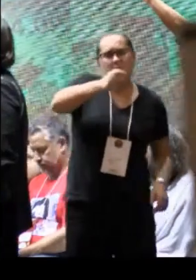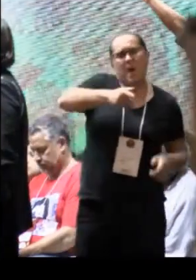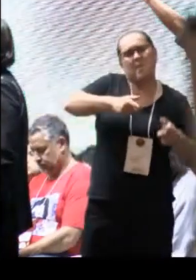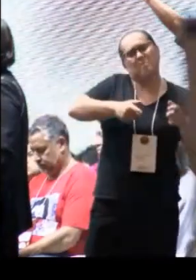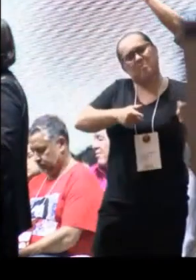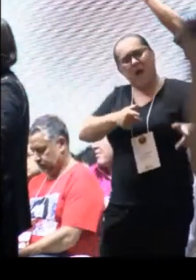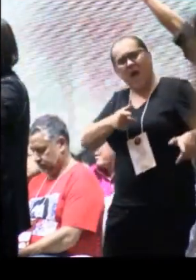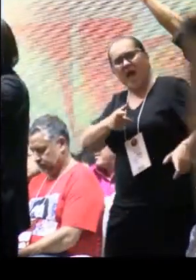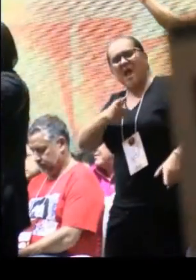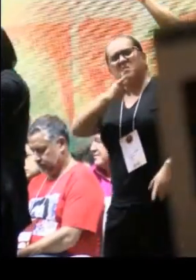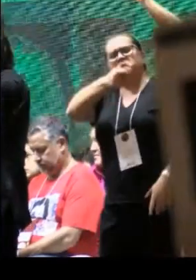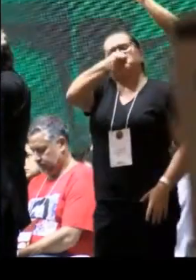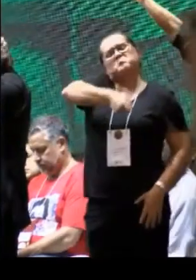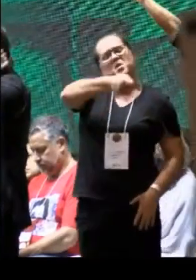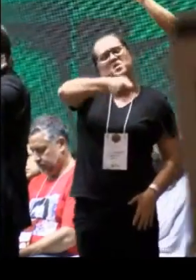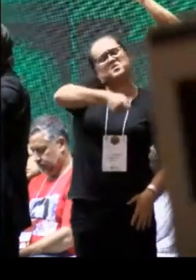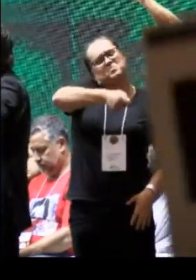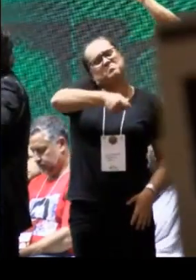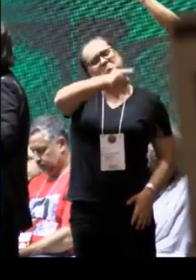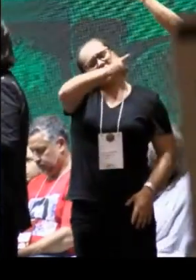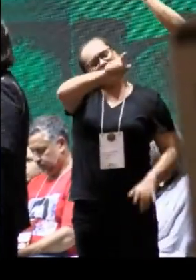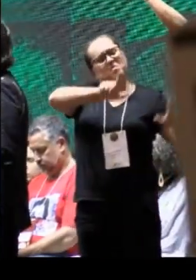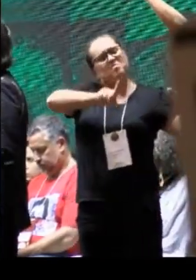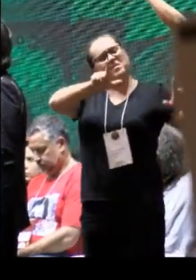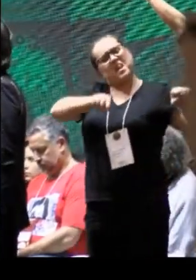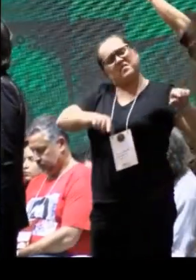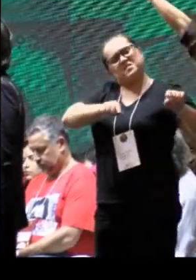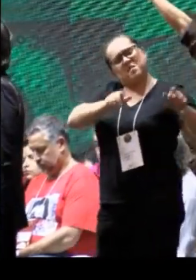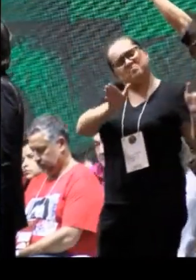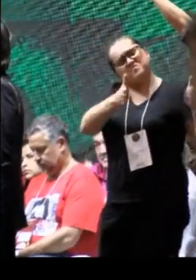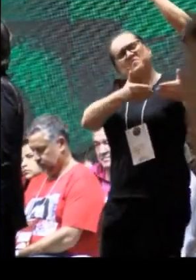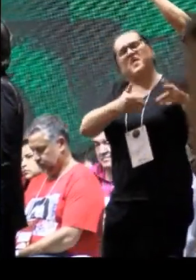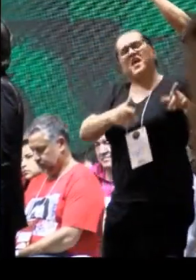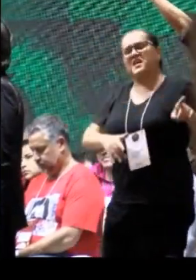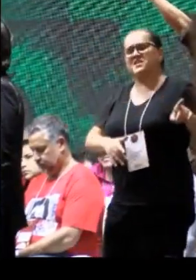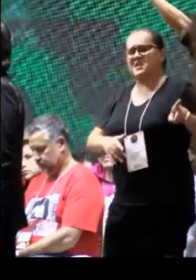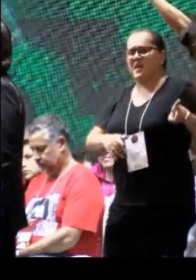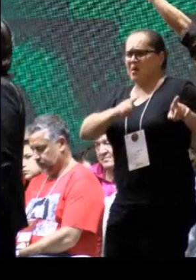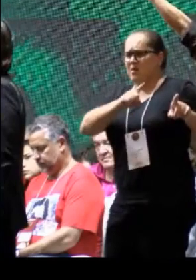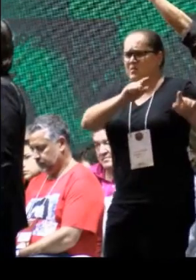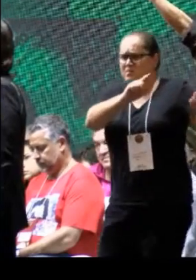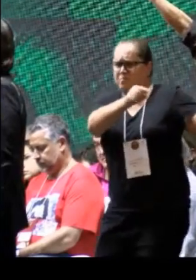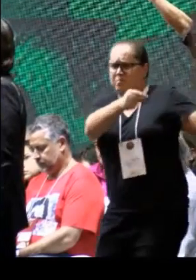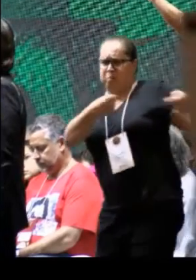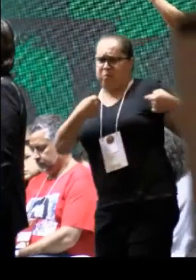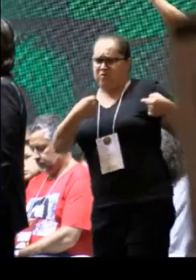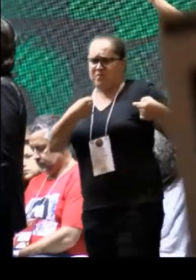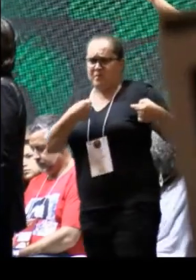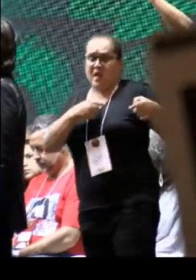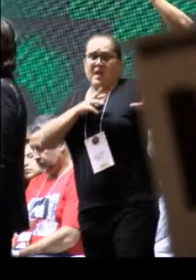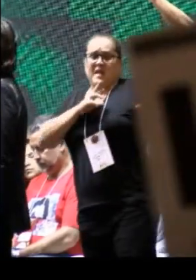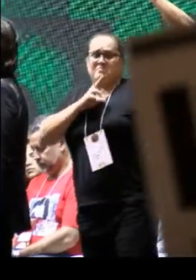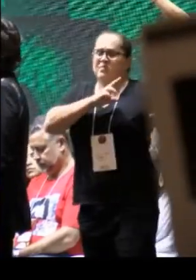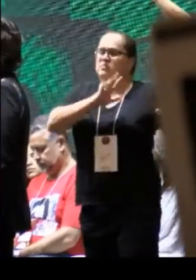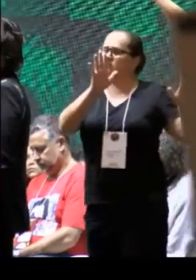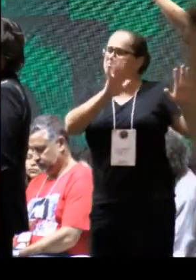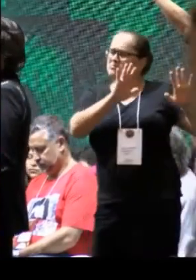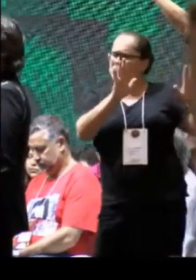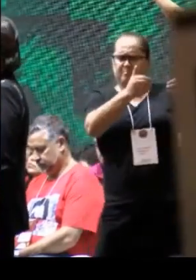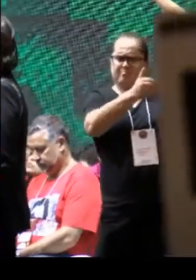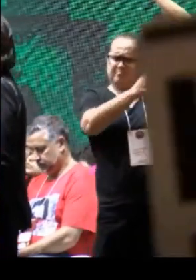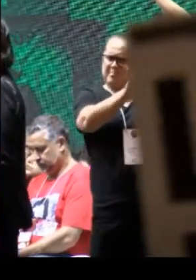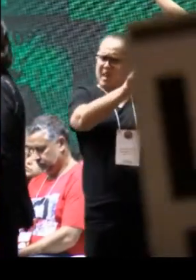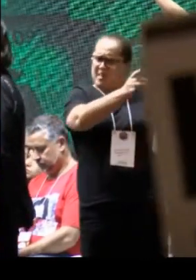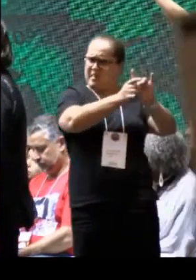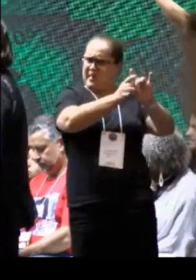caçar arbitrariamente uma concessão de TV, mesmo sendo atacado sem direito de resposta e censurado